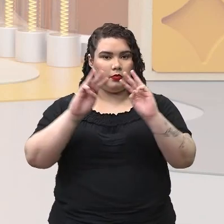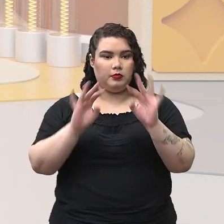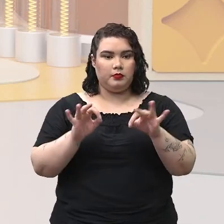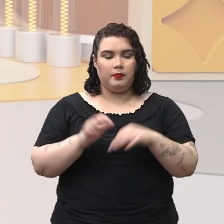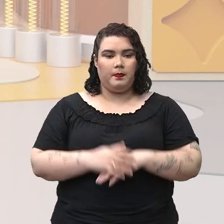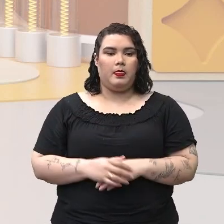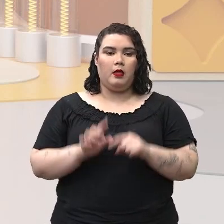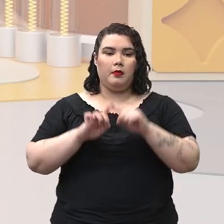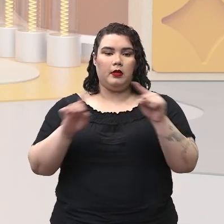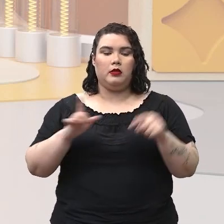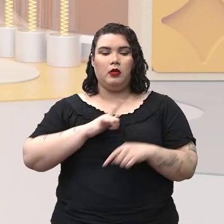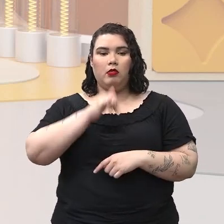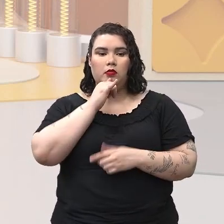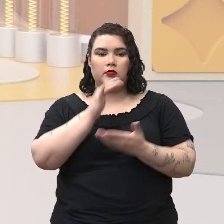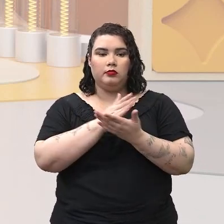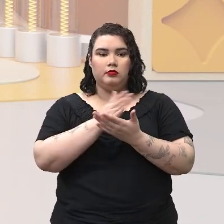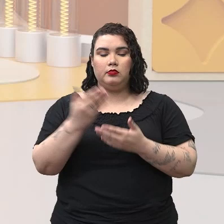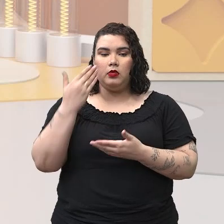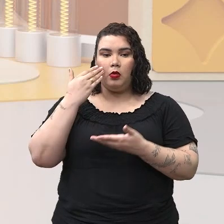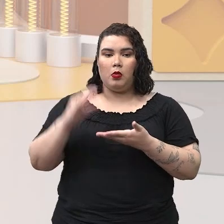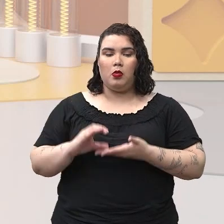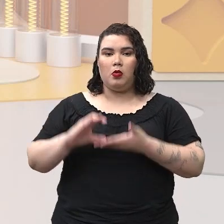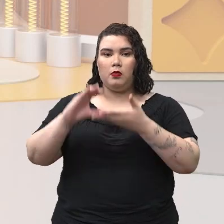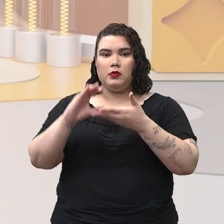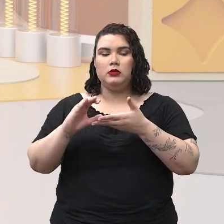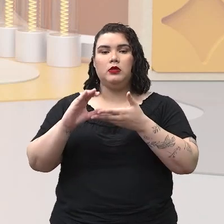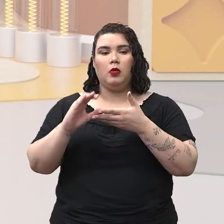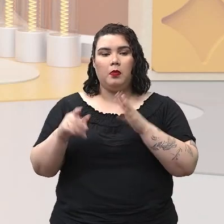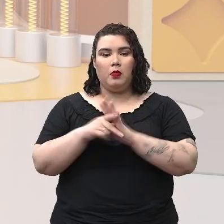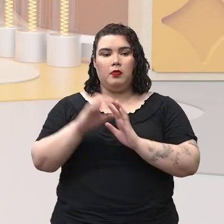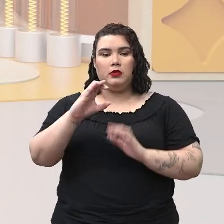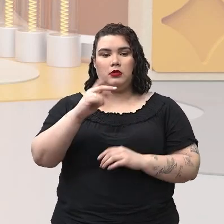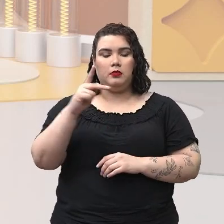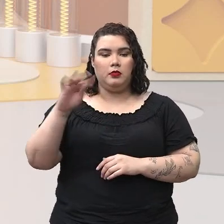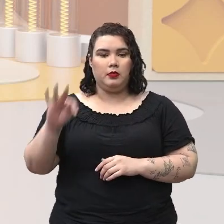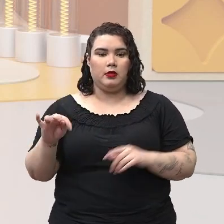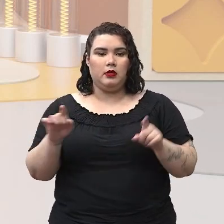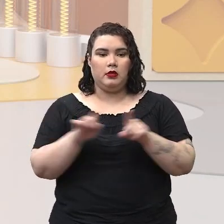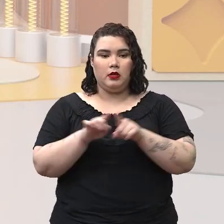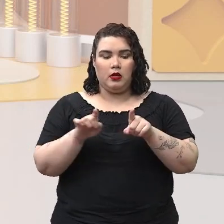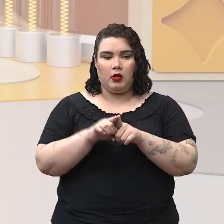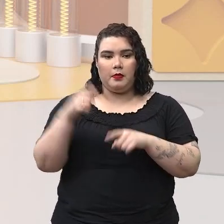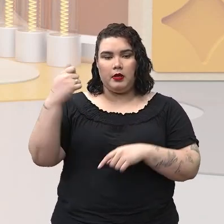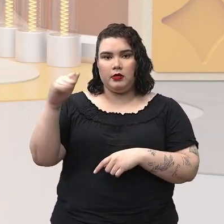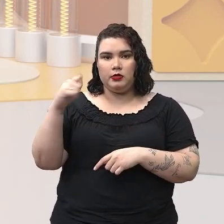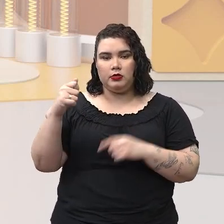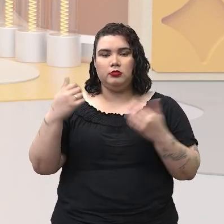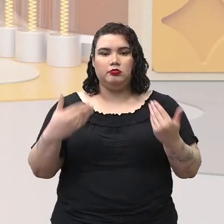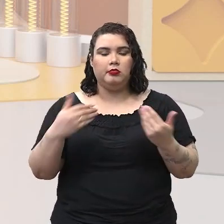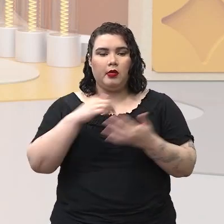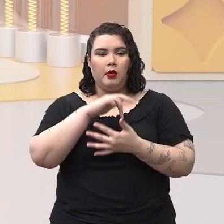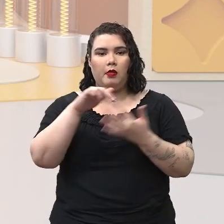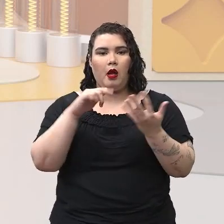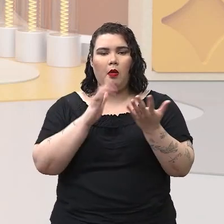a gente tem aqui alguns exemplos, a Comissão Pastoral da Terra, a Voz da Praça de Maio, na Argentina, alguns exemplos